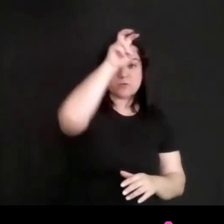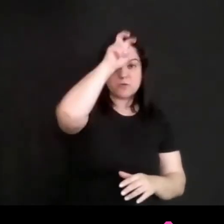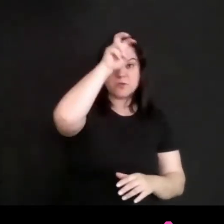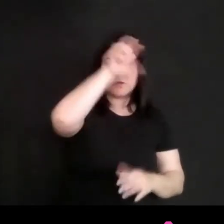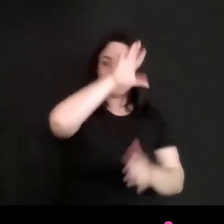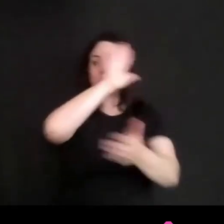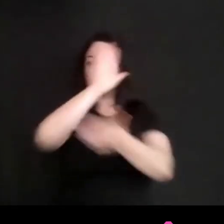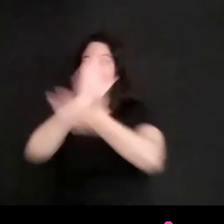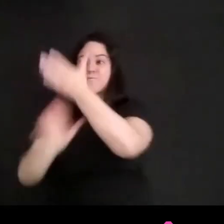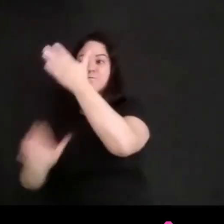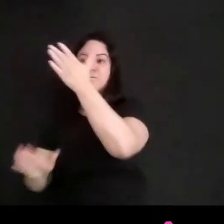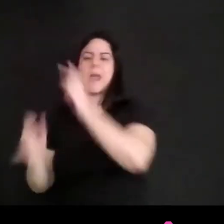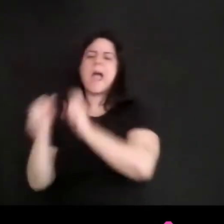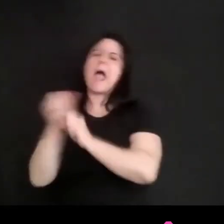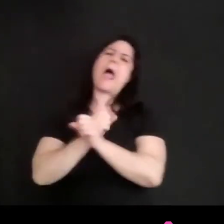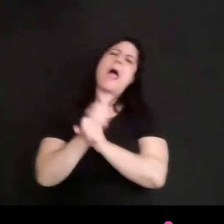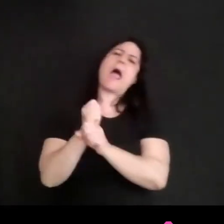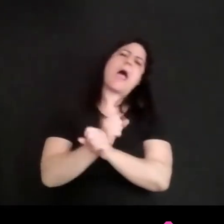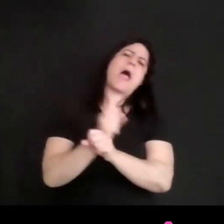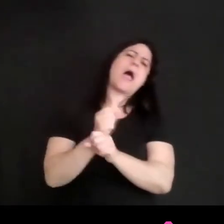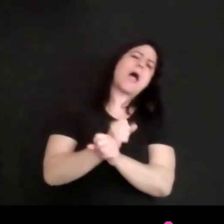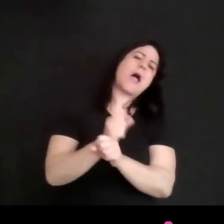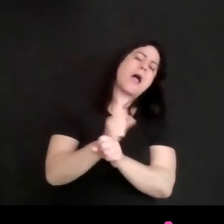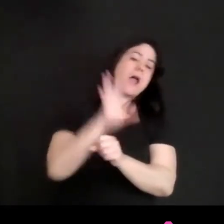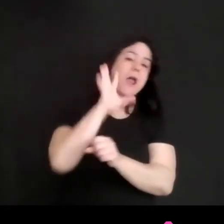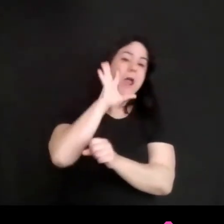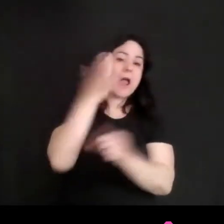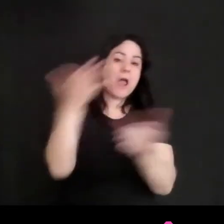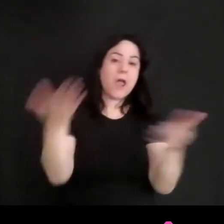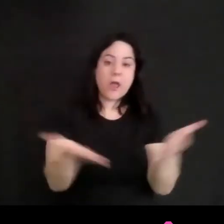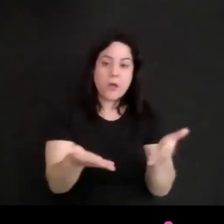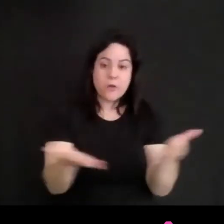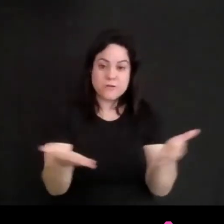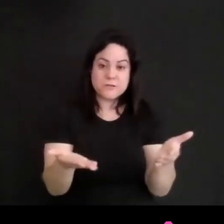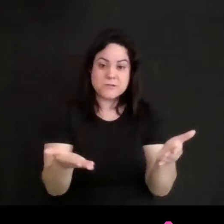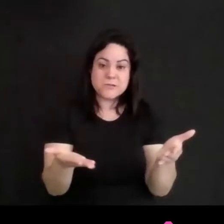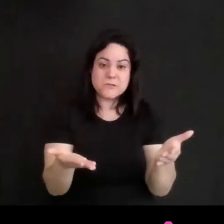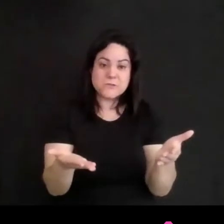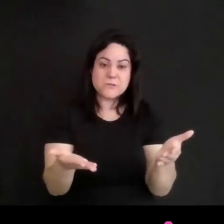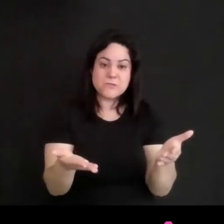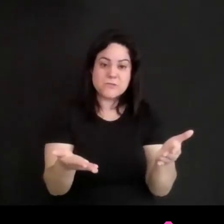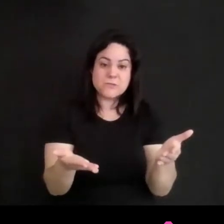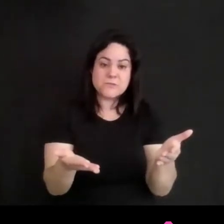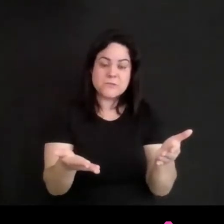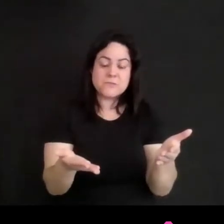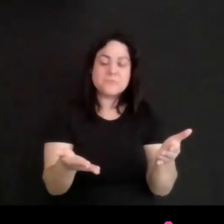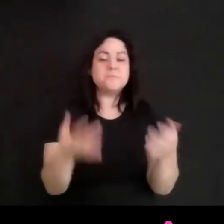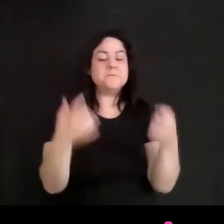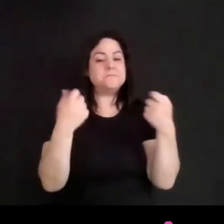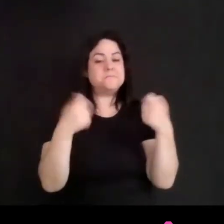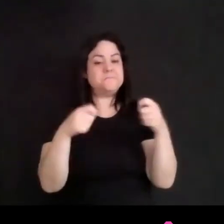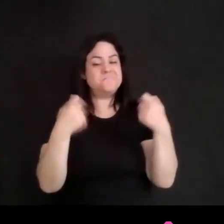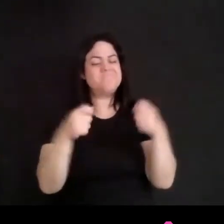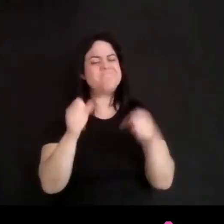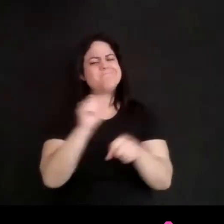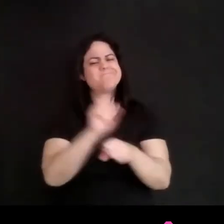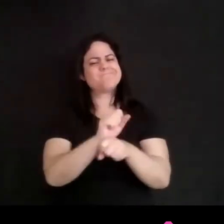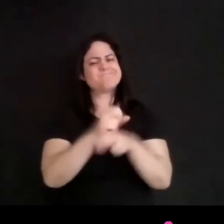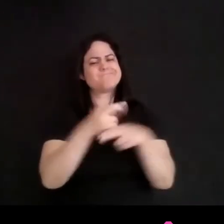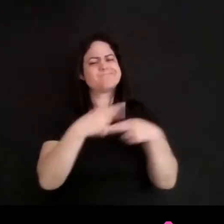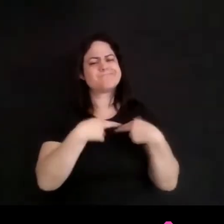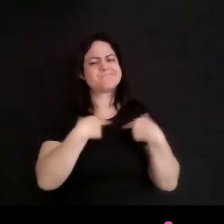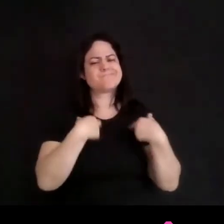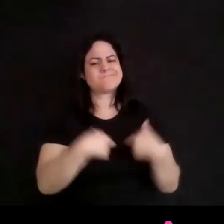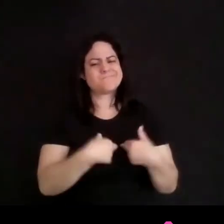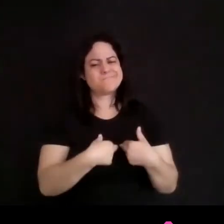esse momento agora viesse. Então a gente precisa ser menos romântico e